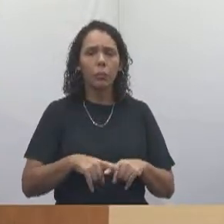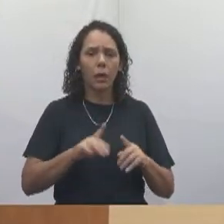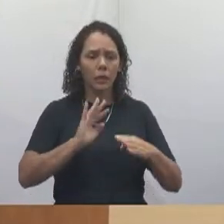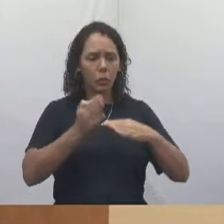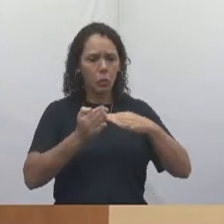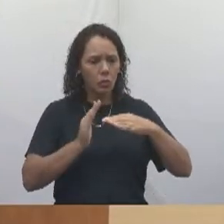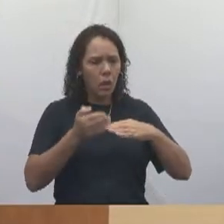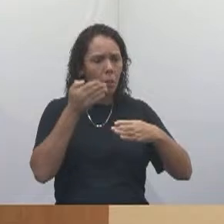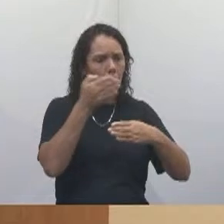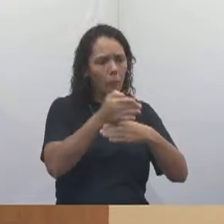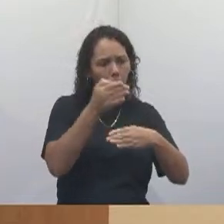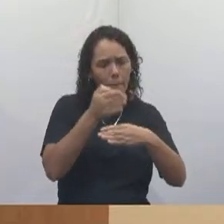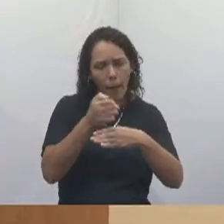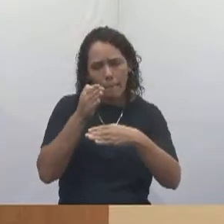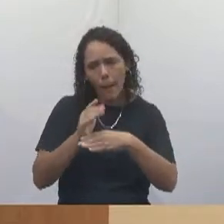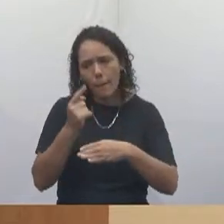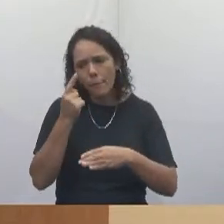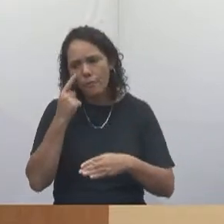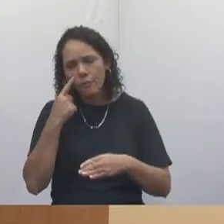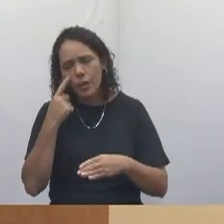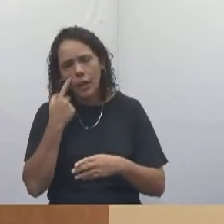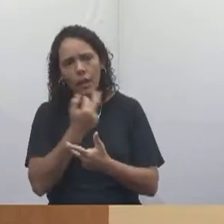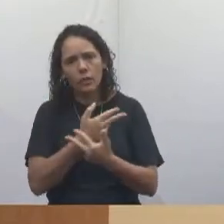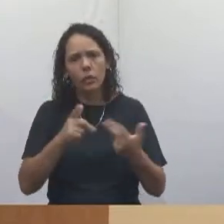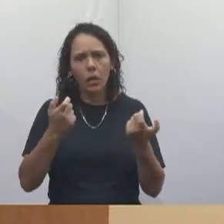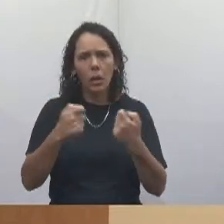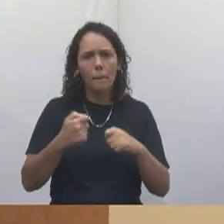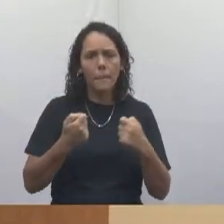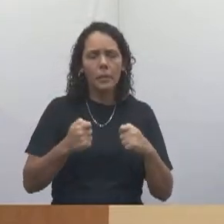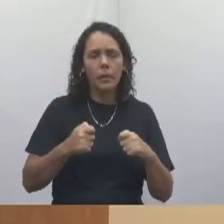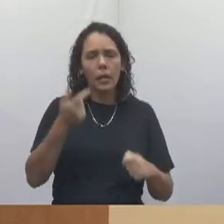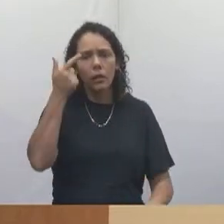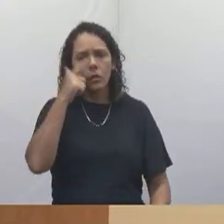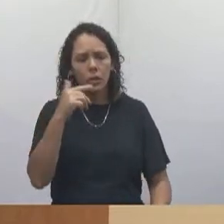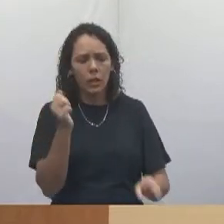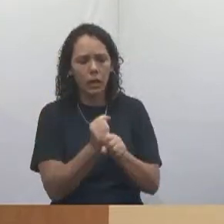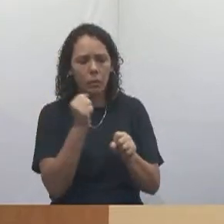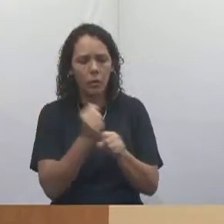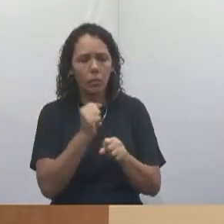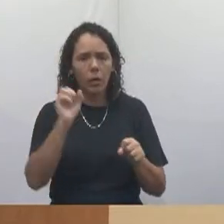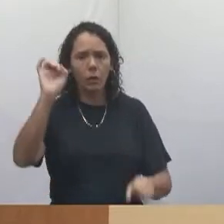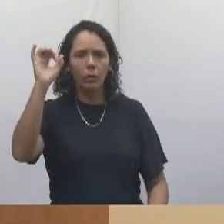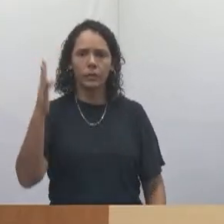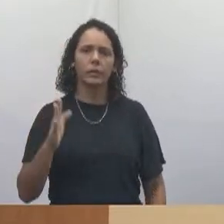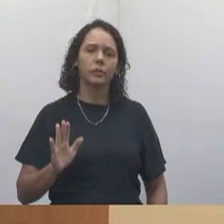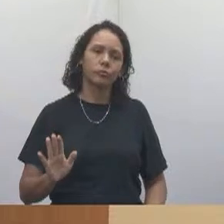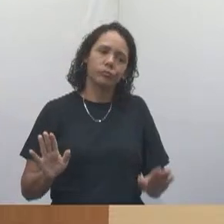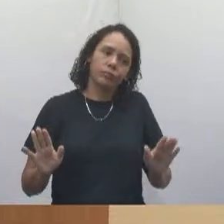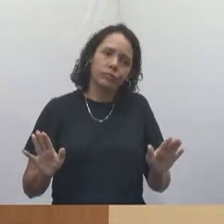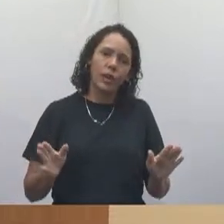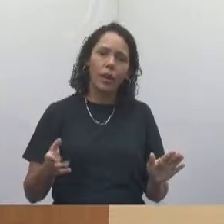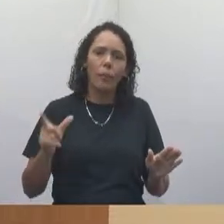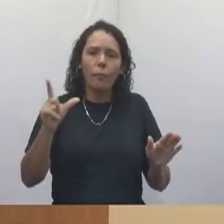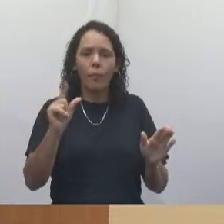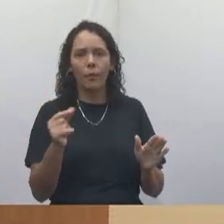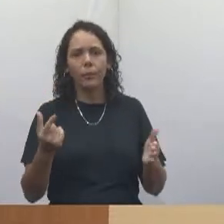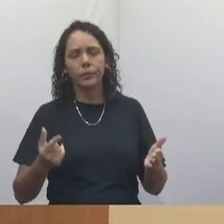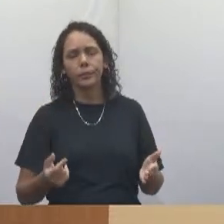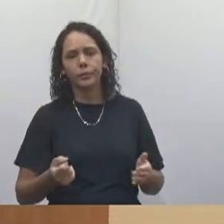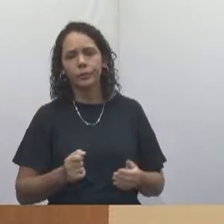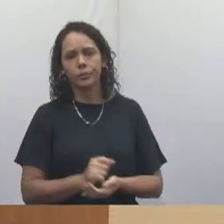as necessidades, levar o apontamento, conseguir que as obras sejam feitas, isso é para poucos, não é para muitos